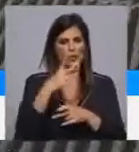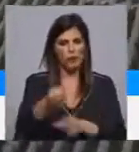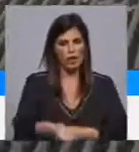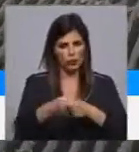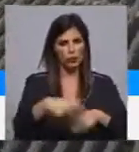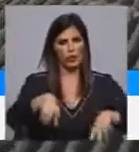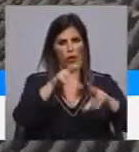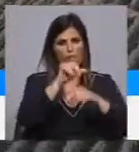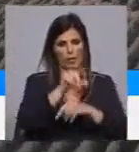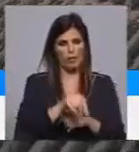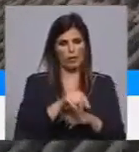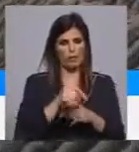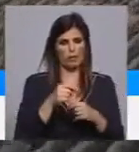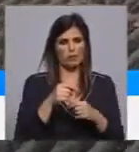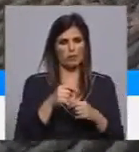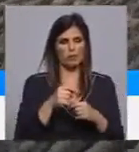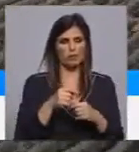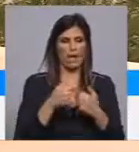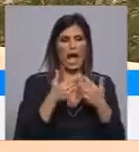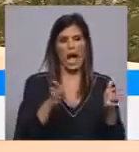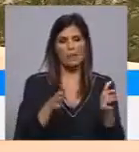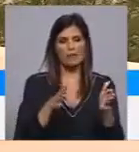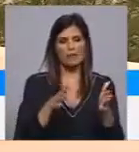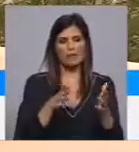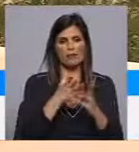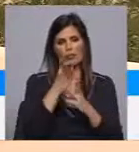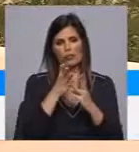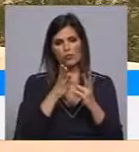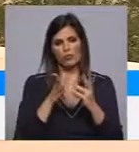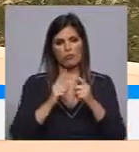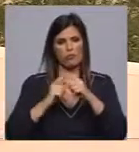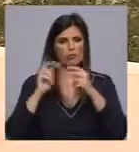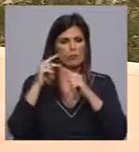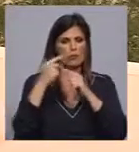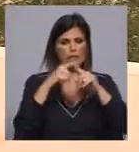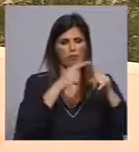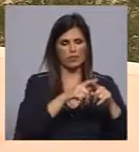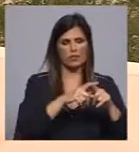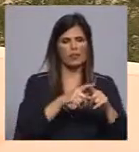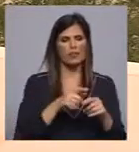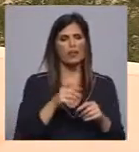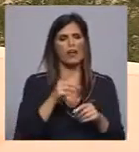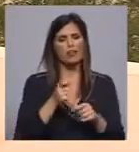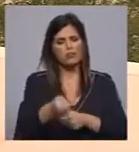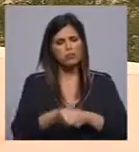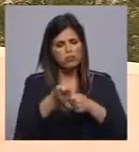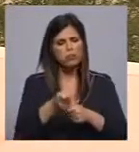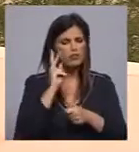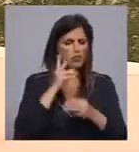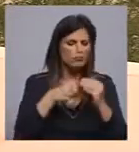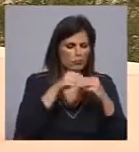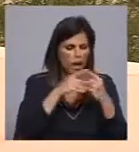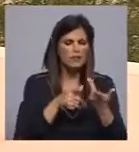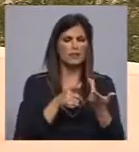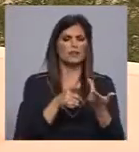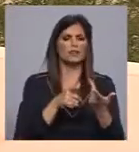agricultura. Abriu-se completamente para outras perspectivas, para culturas de alto valor acrescentado, para culturas que também